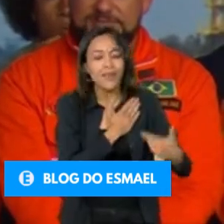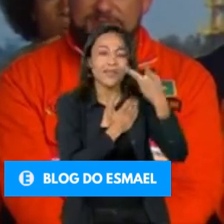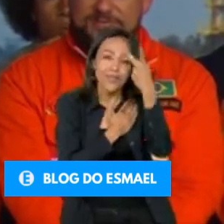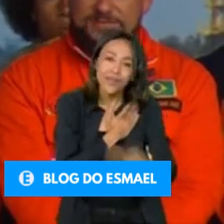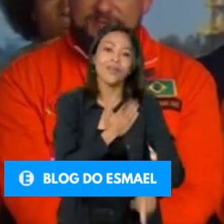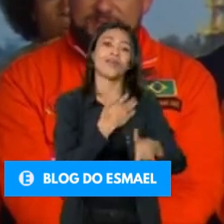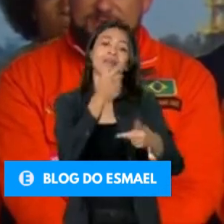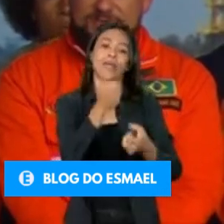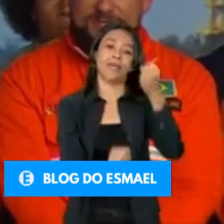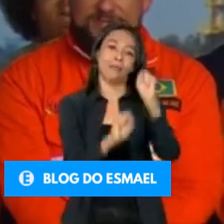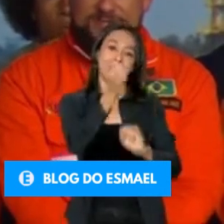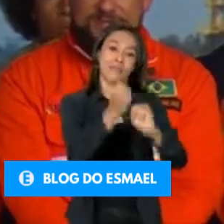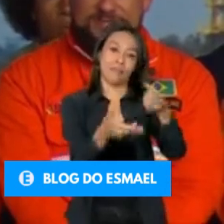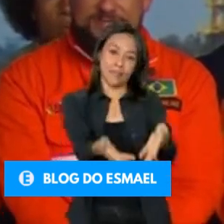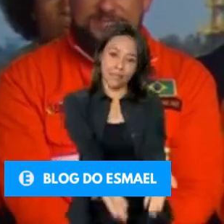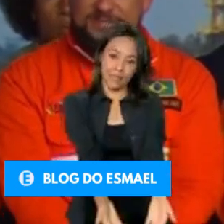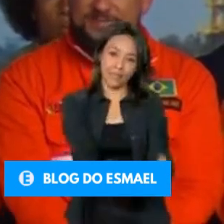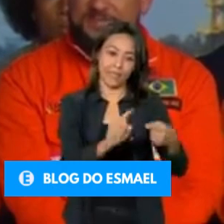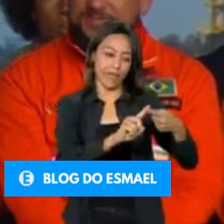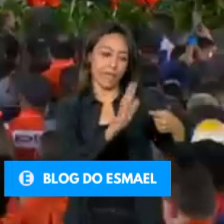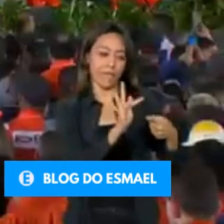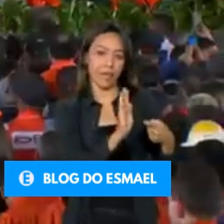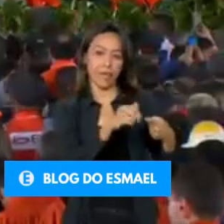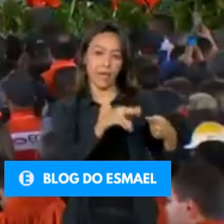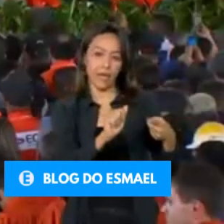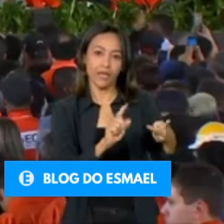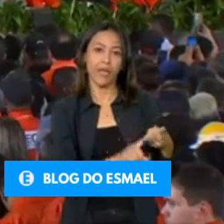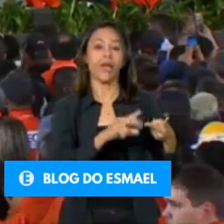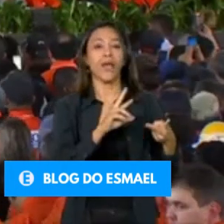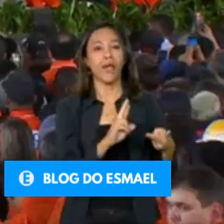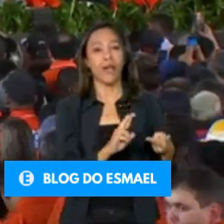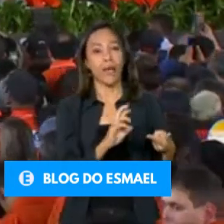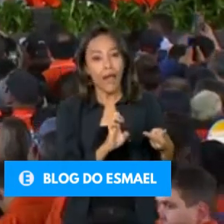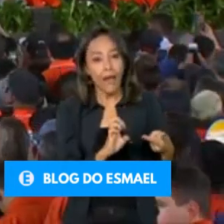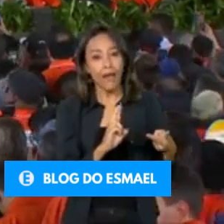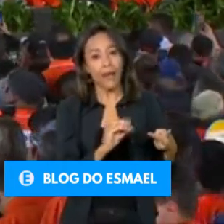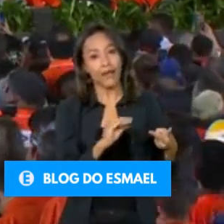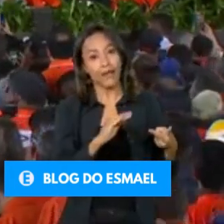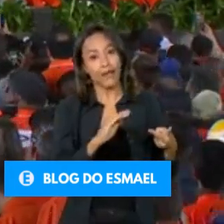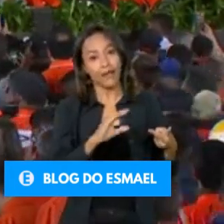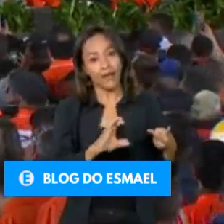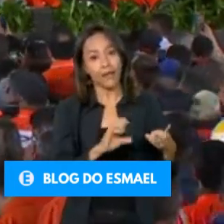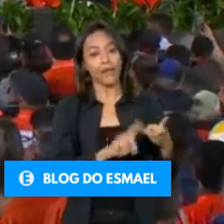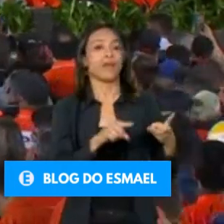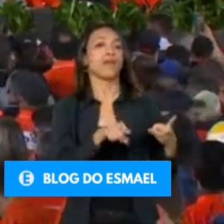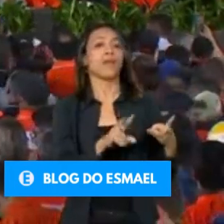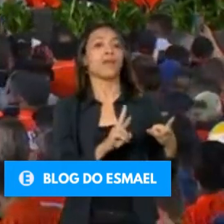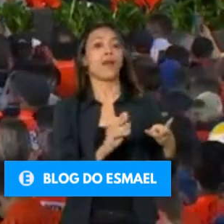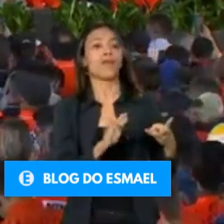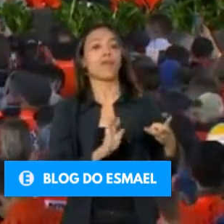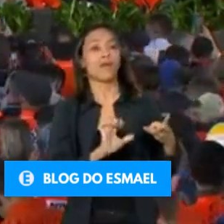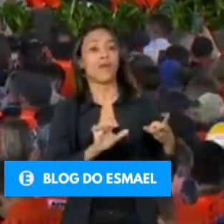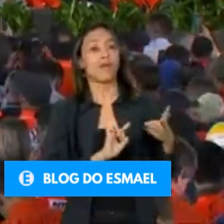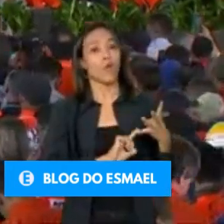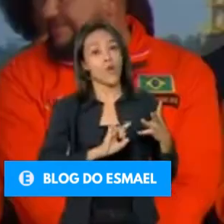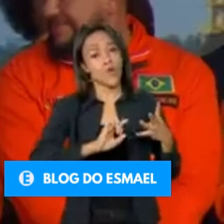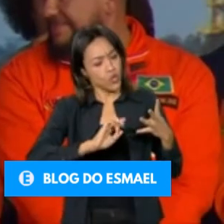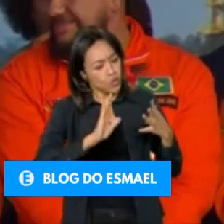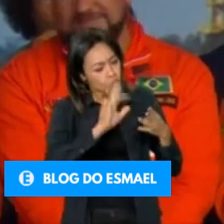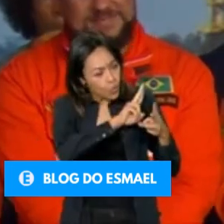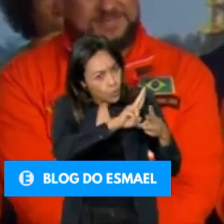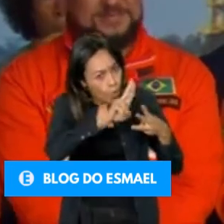ANSA, Fabiane Dubiela, Eric Correia e Rafael Obre, por meio de quem eu cumprimento todos